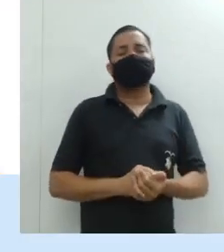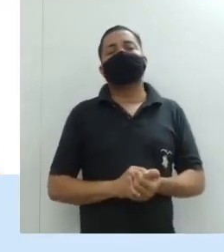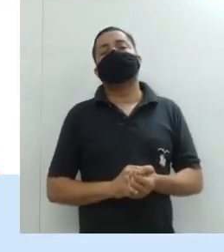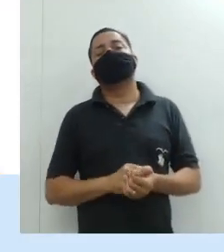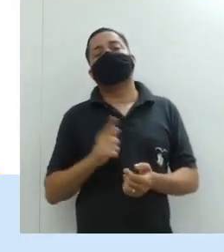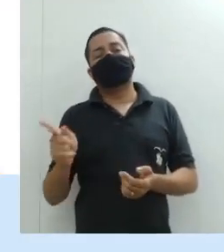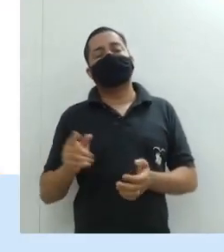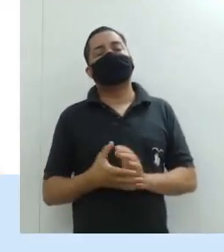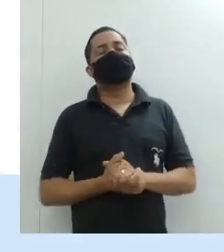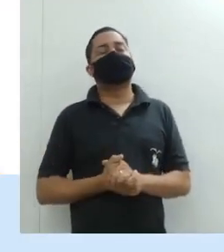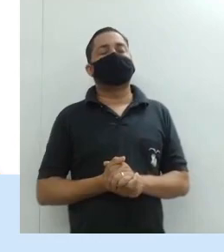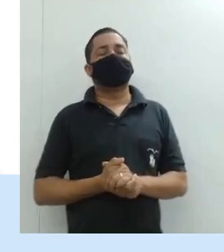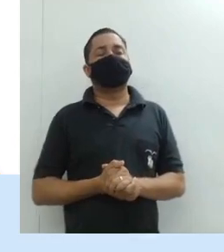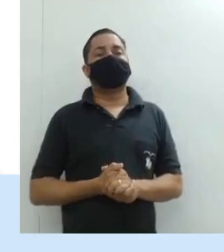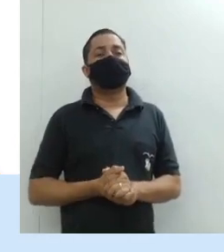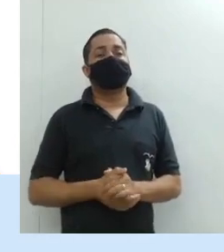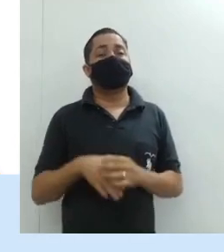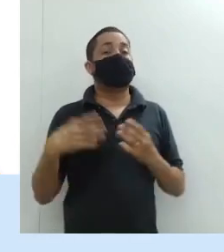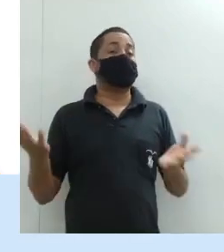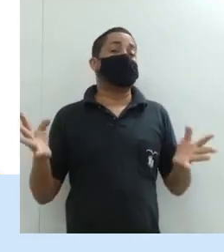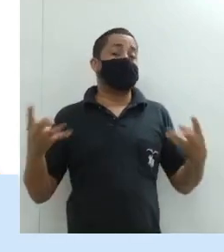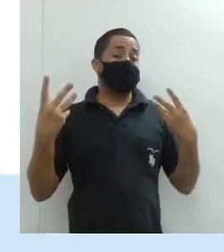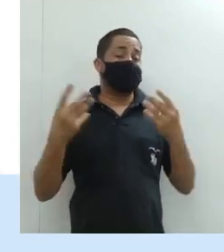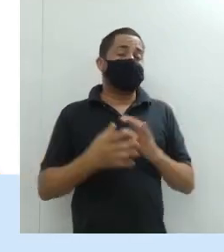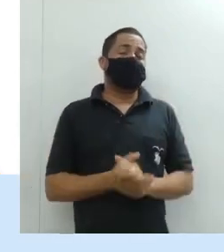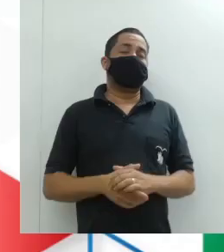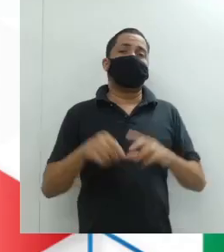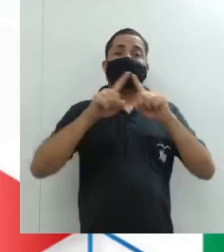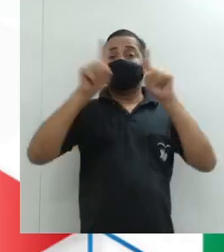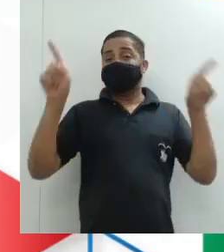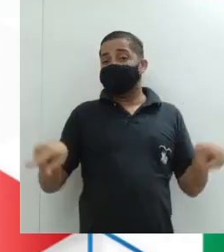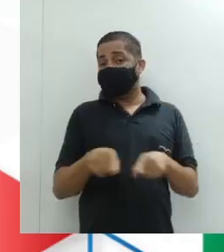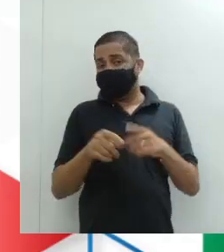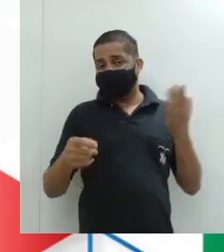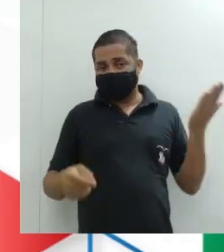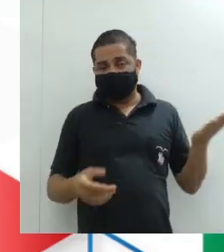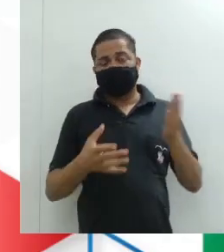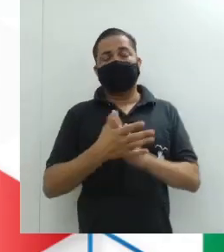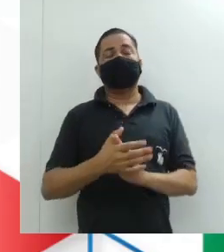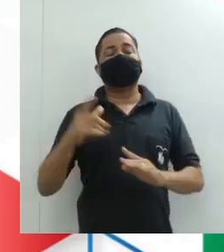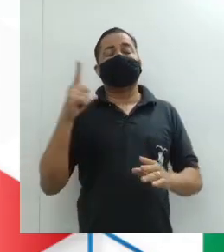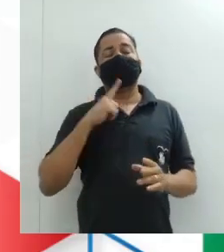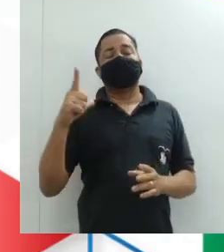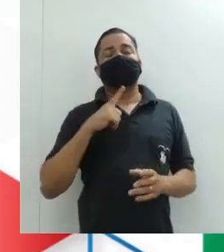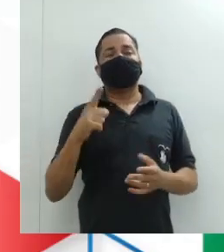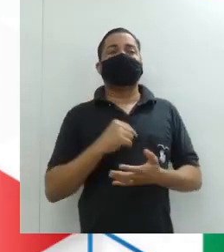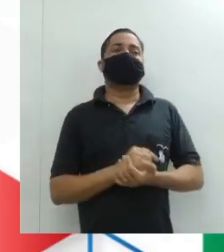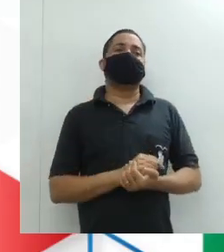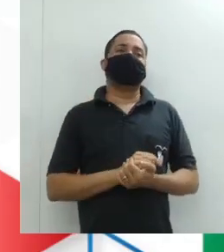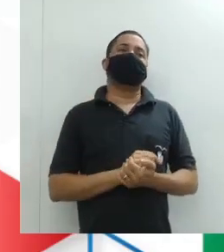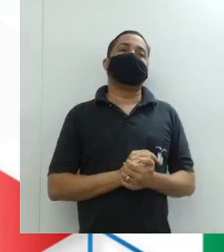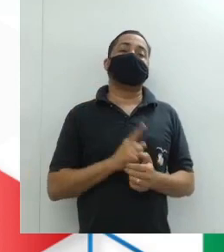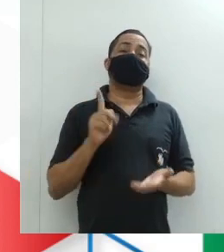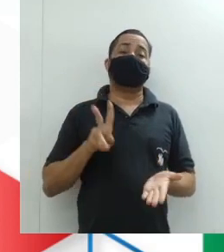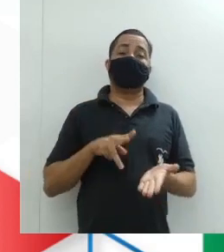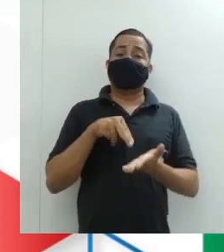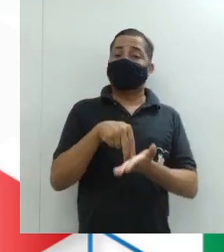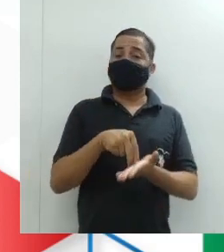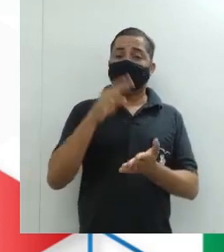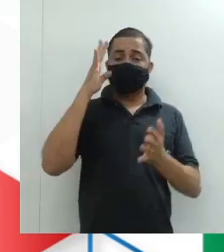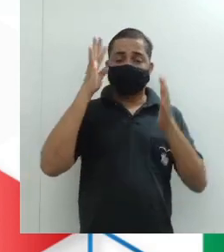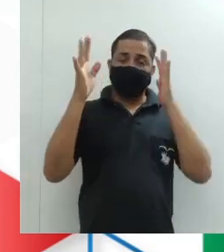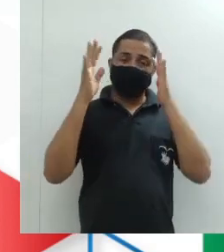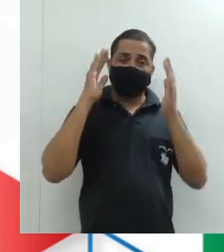filosófica. Vamos lá? Então prestem bem atenção. Na tela nós temos aqui. A atitude filosófica é um conceito